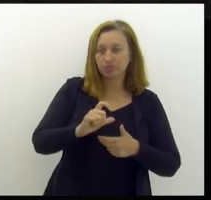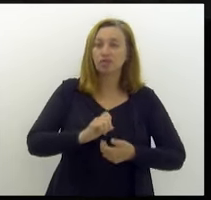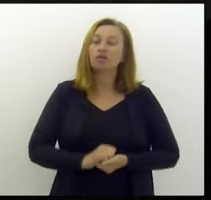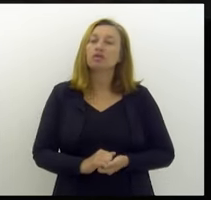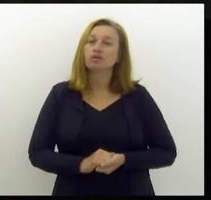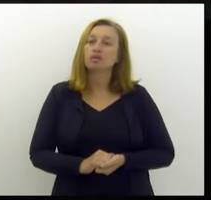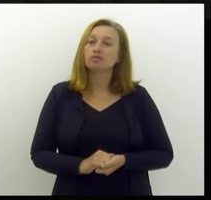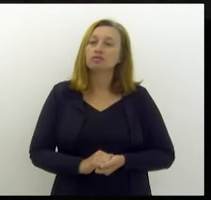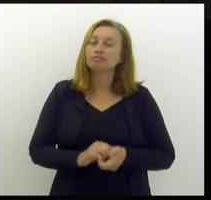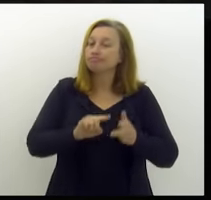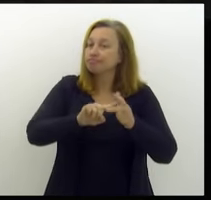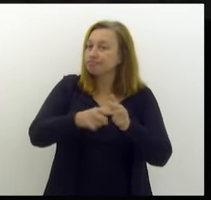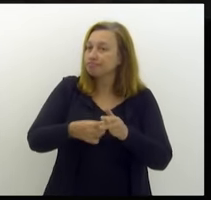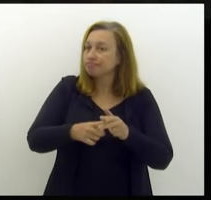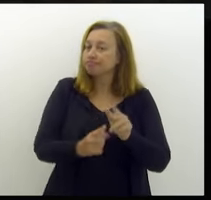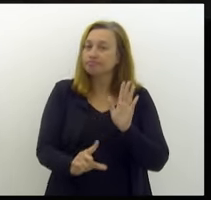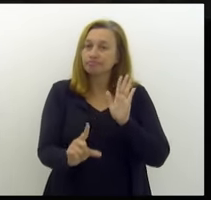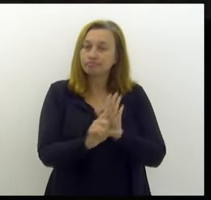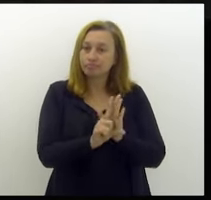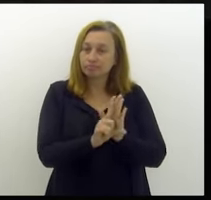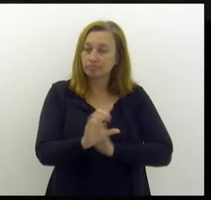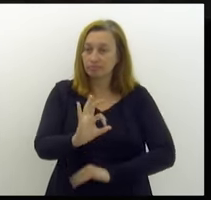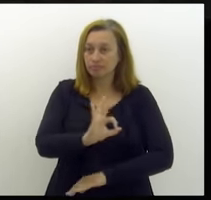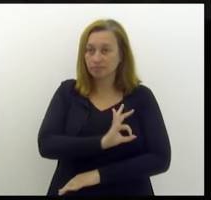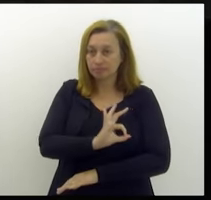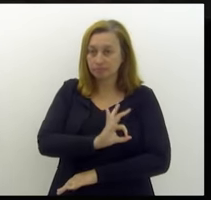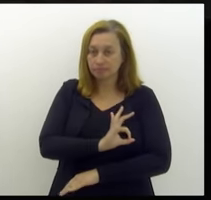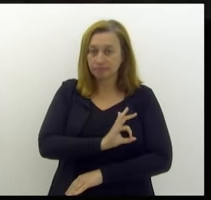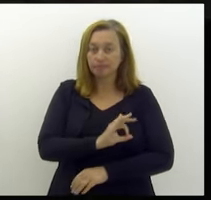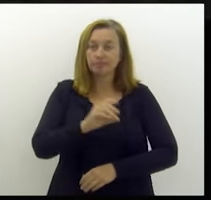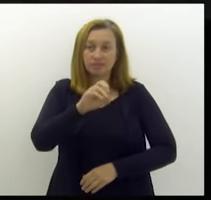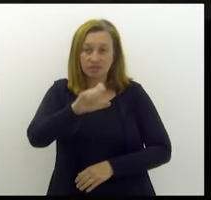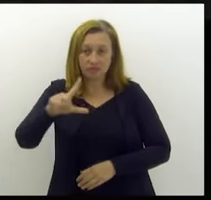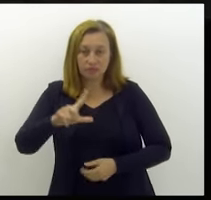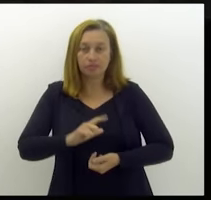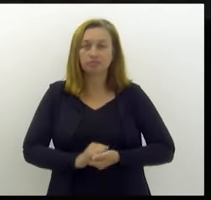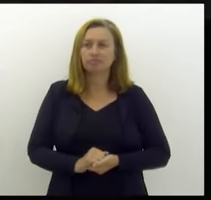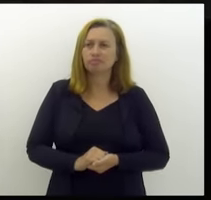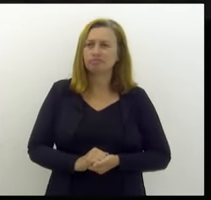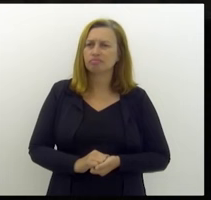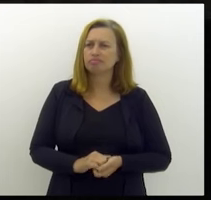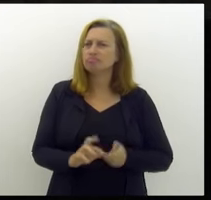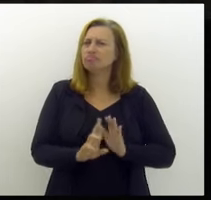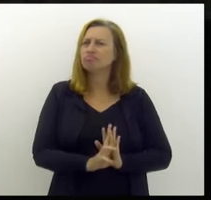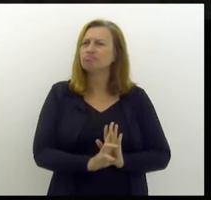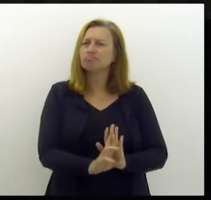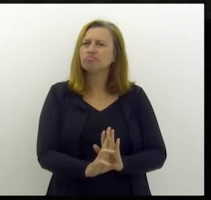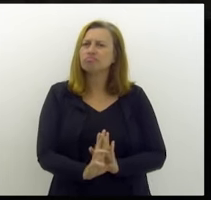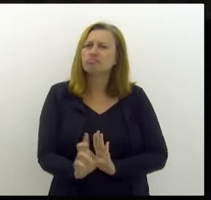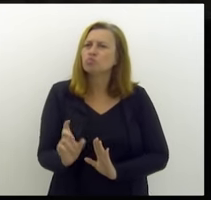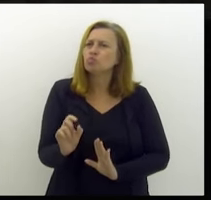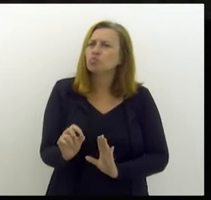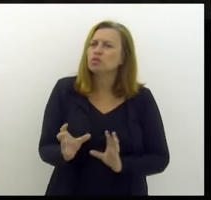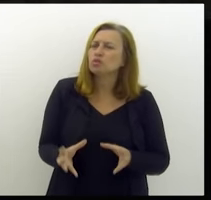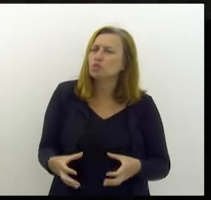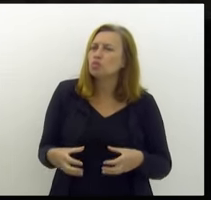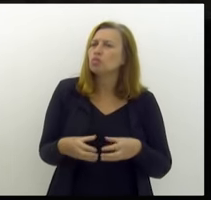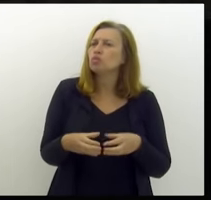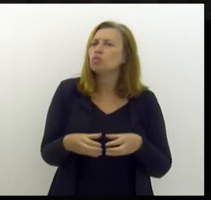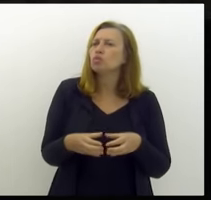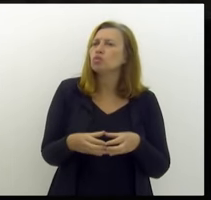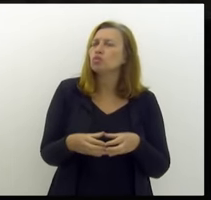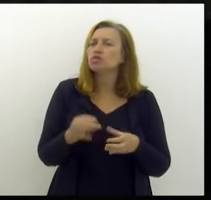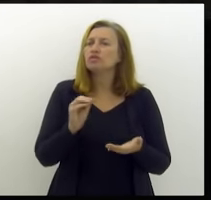sobre as alterações da Lei Orgânica da Polícia Civil ela representa esse conjunto de